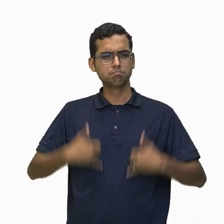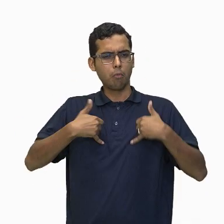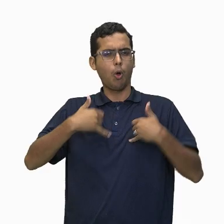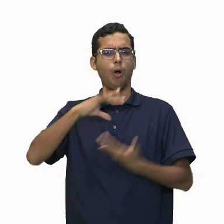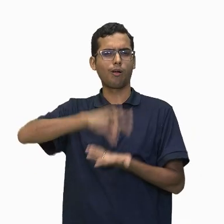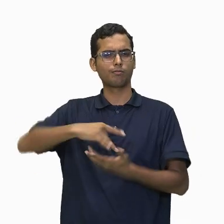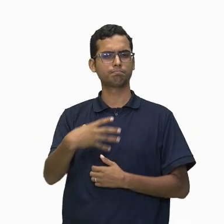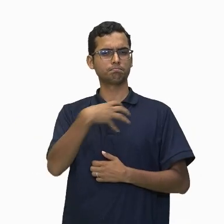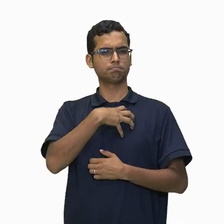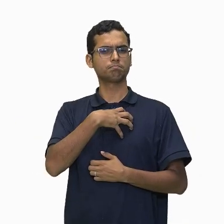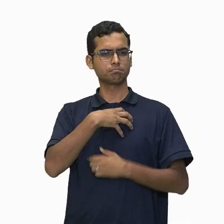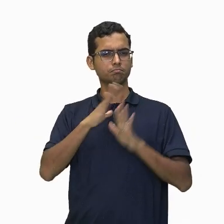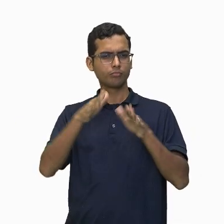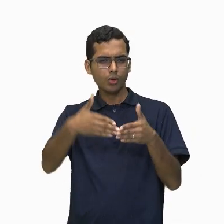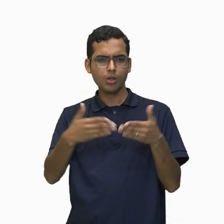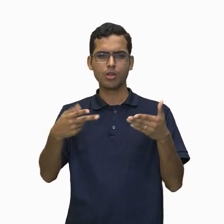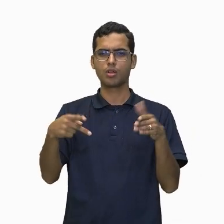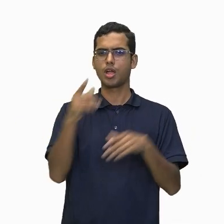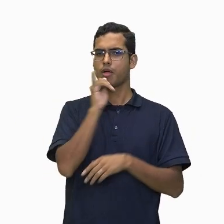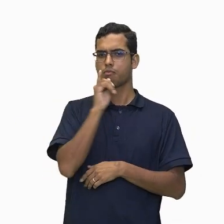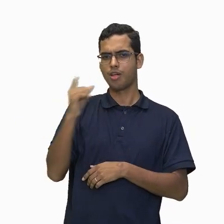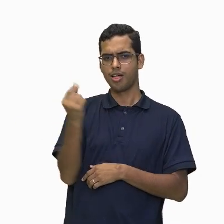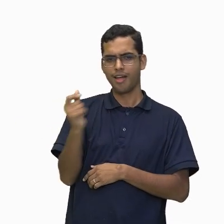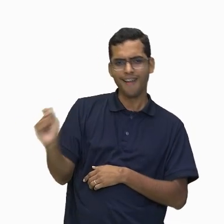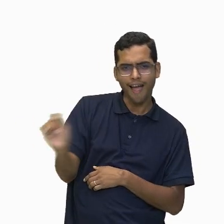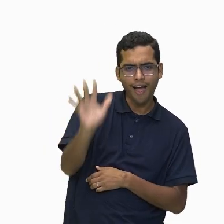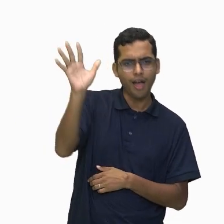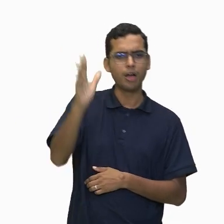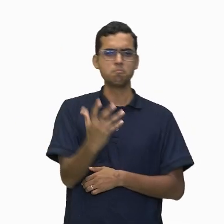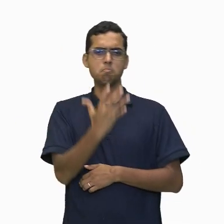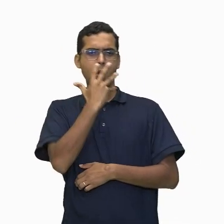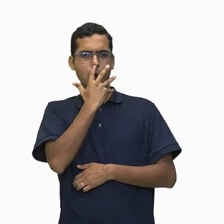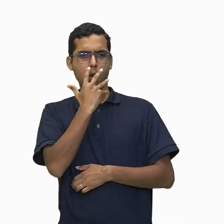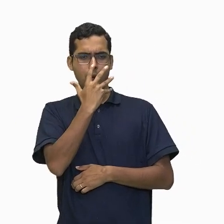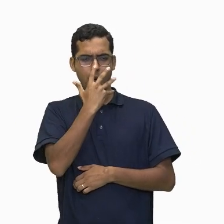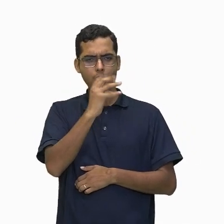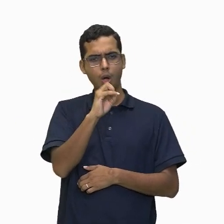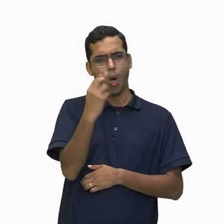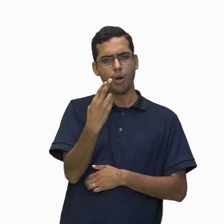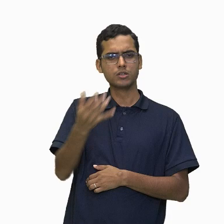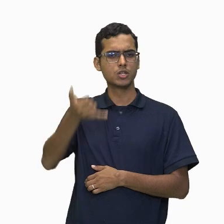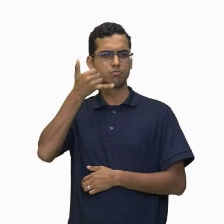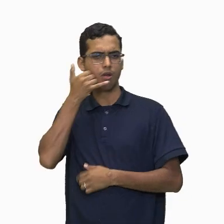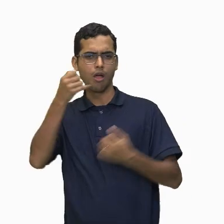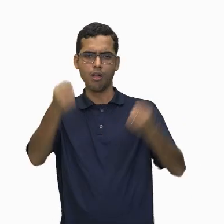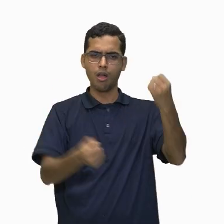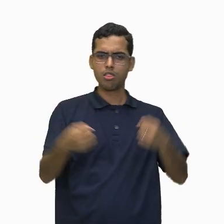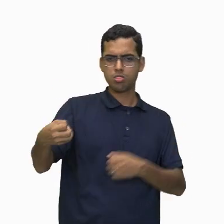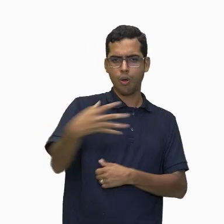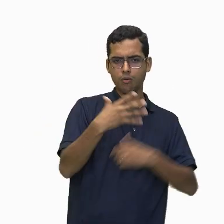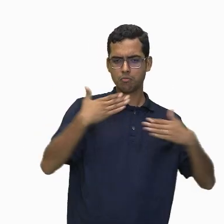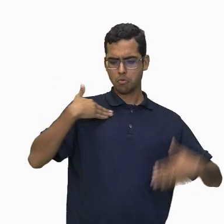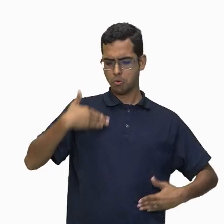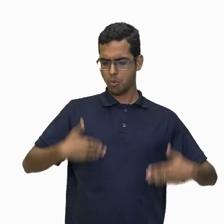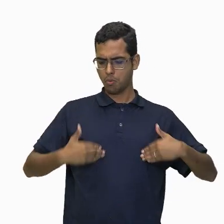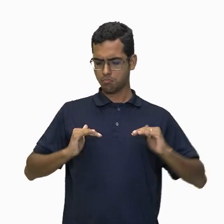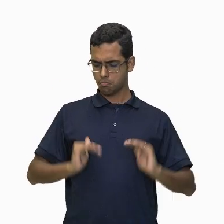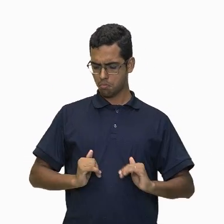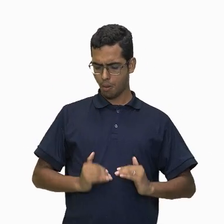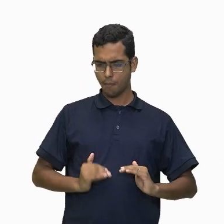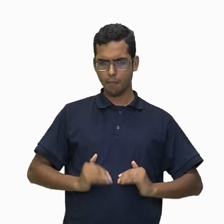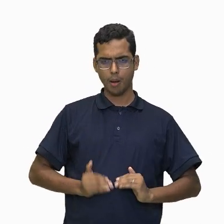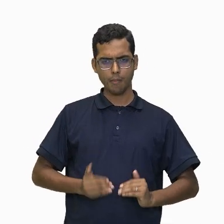aqui o exemplo, né? He's always flexing his new car. E aí